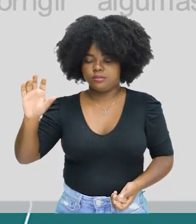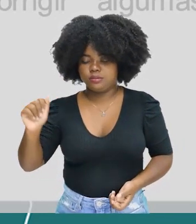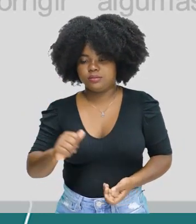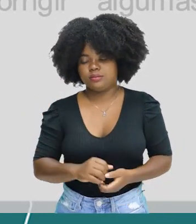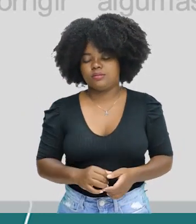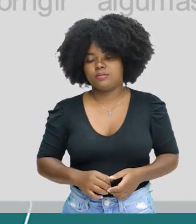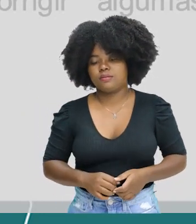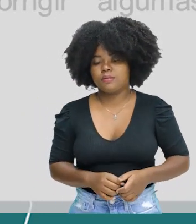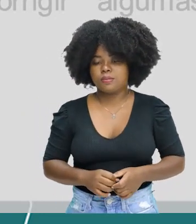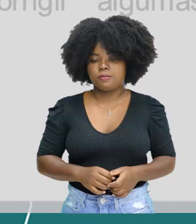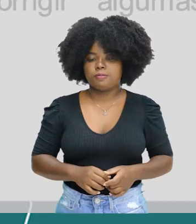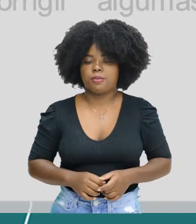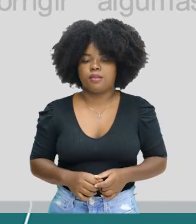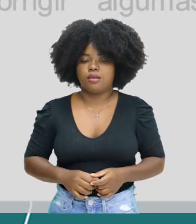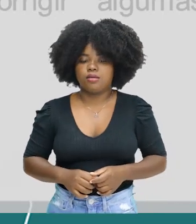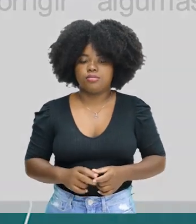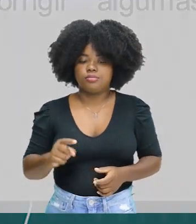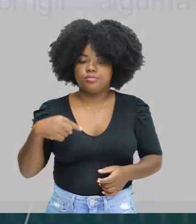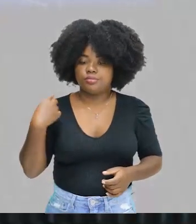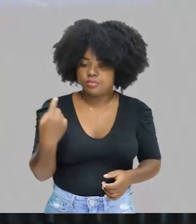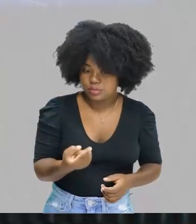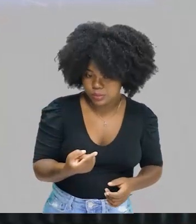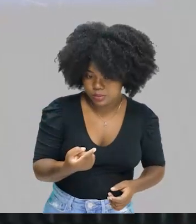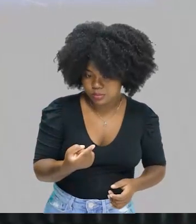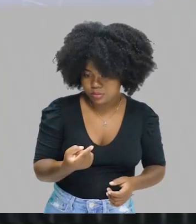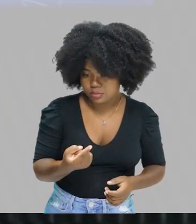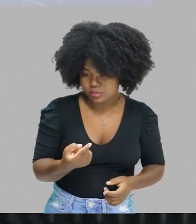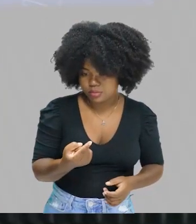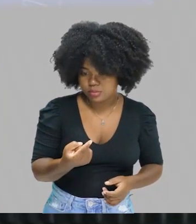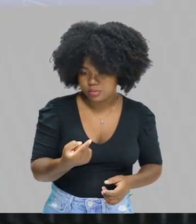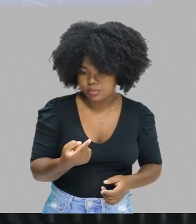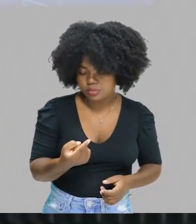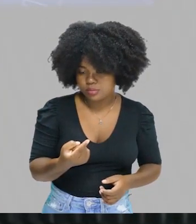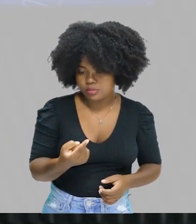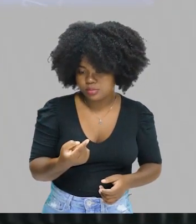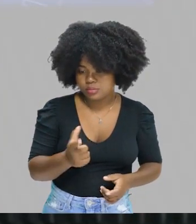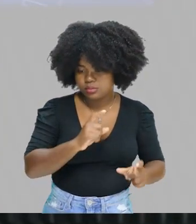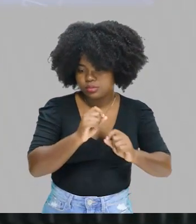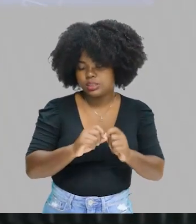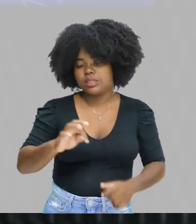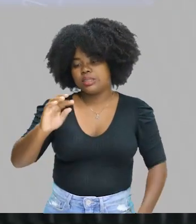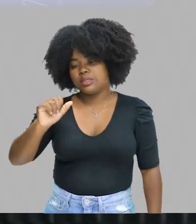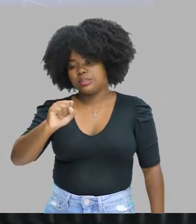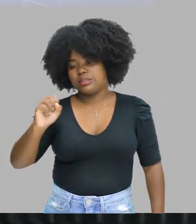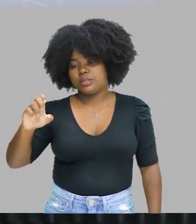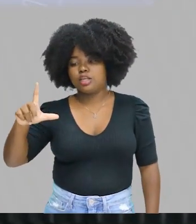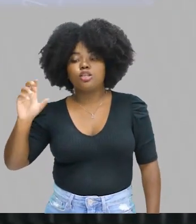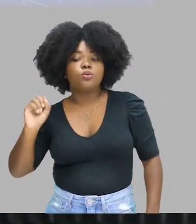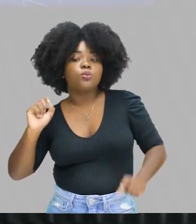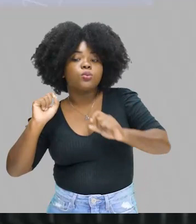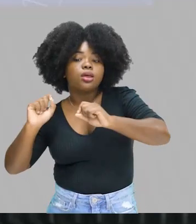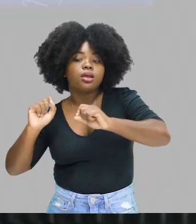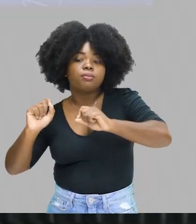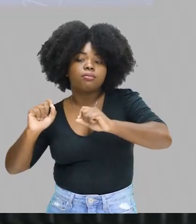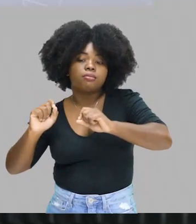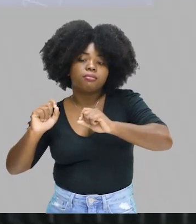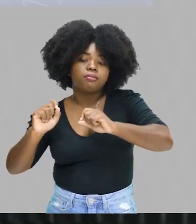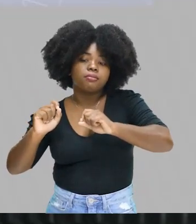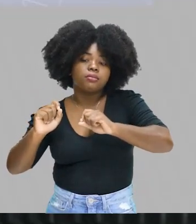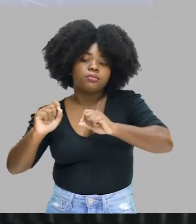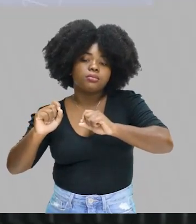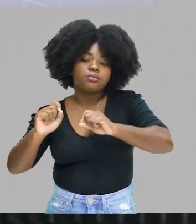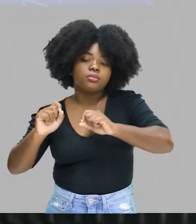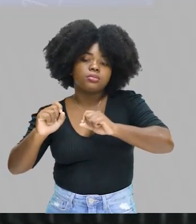desejada. Faz essa modelagem. A partir da peça de argila, que pode ser, você faz o que a gente chama de tasselos. O que é o tasselo? É